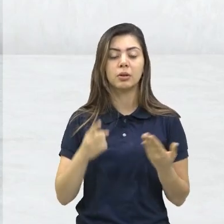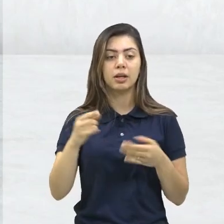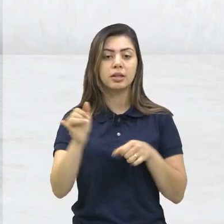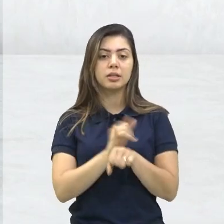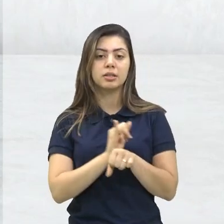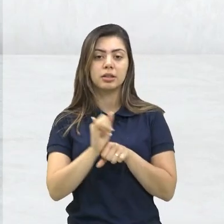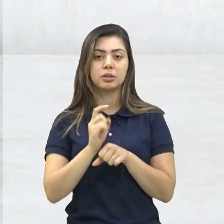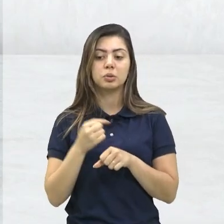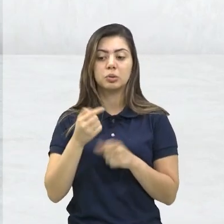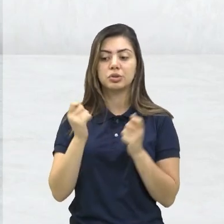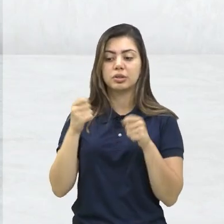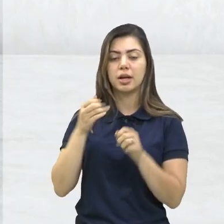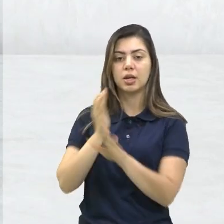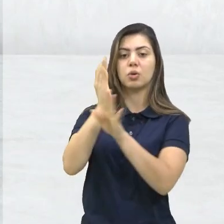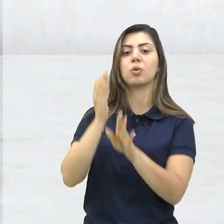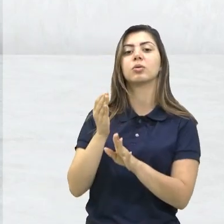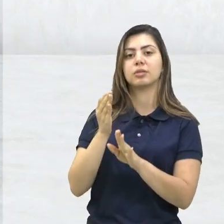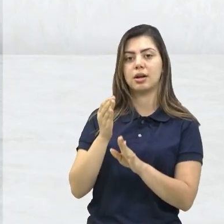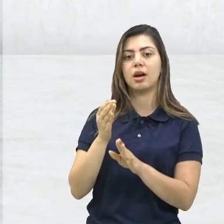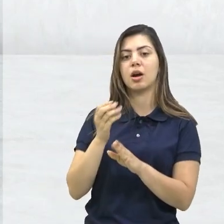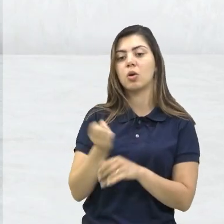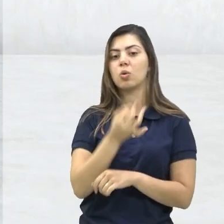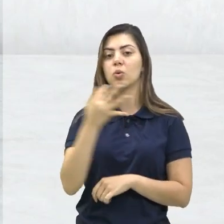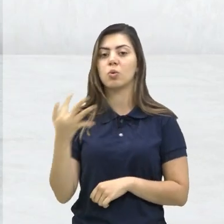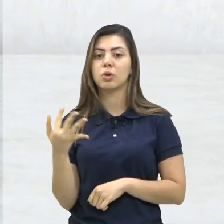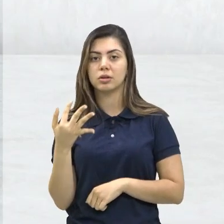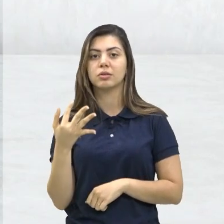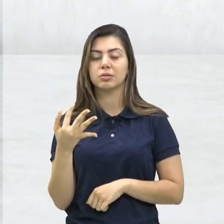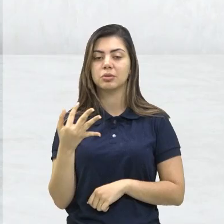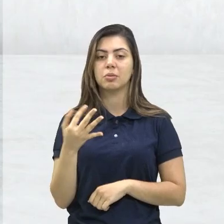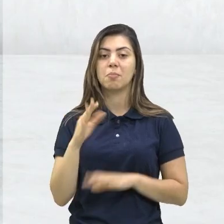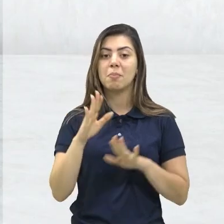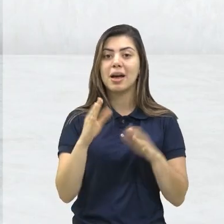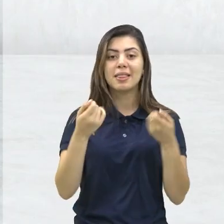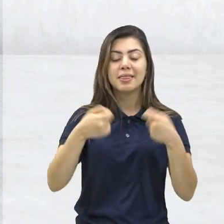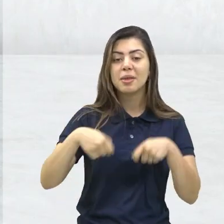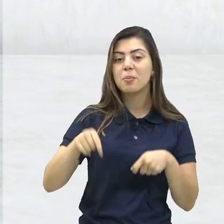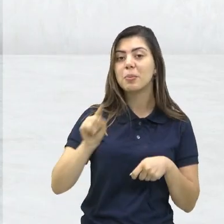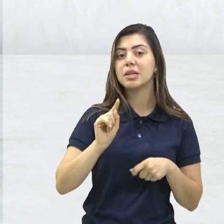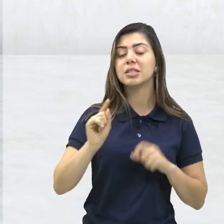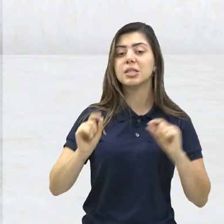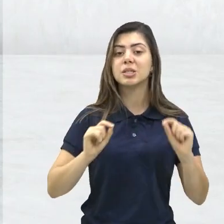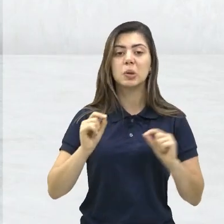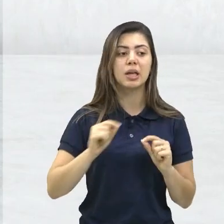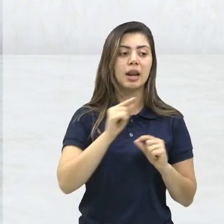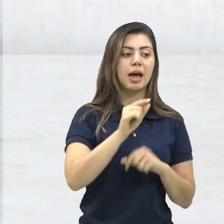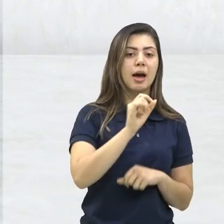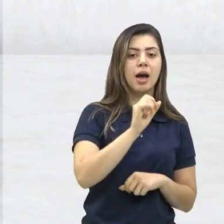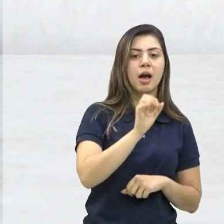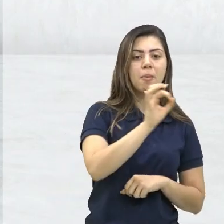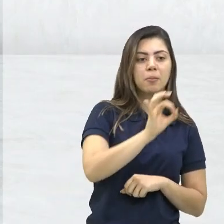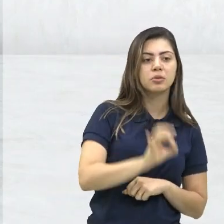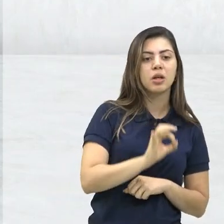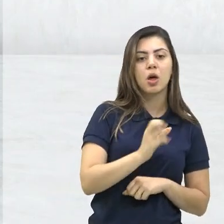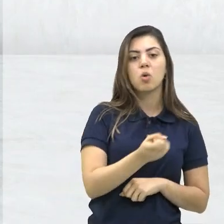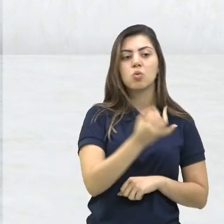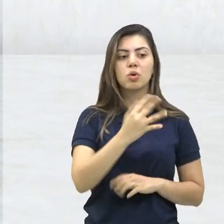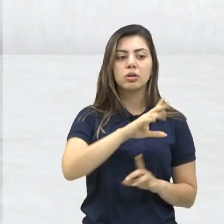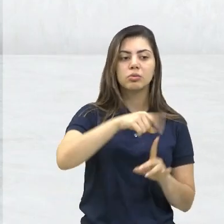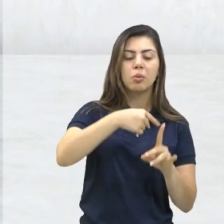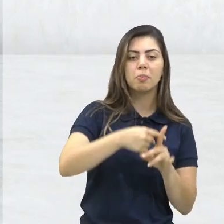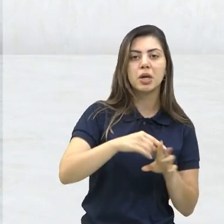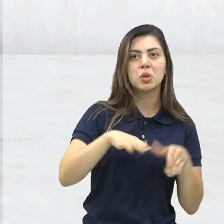valor final após o aumento ou redução percentual, sem a necessidade de calcular o valor do aumento